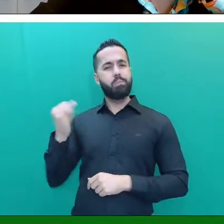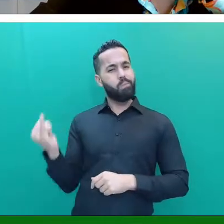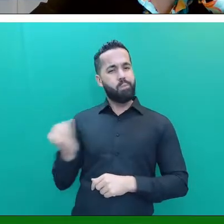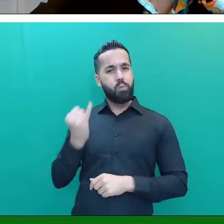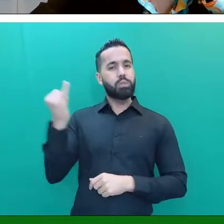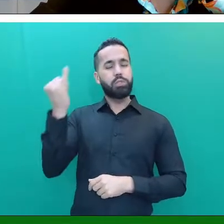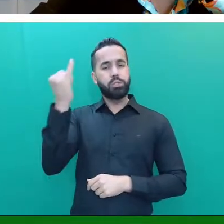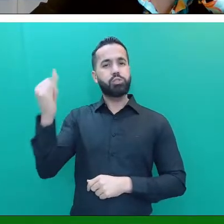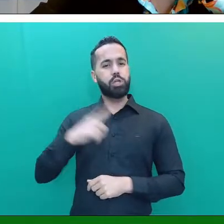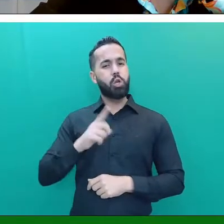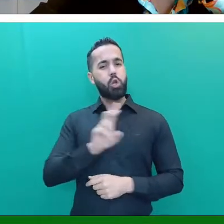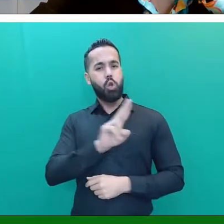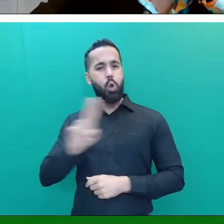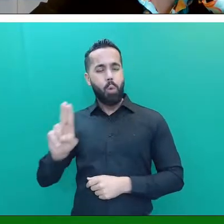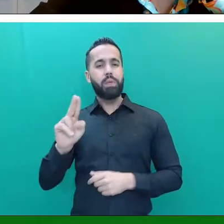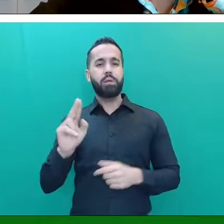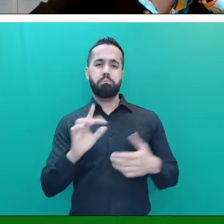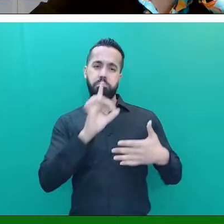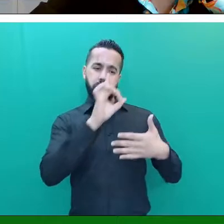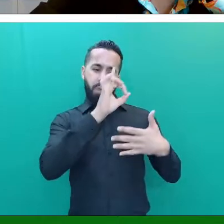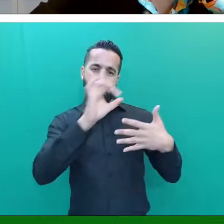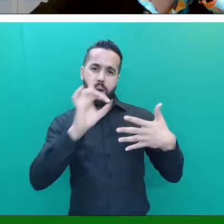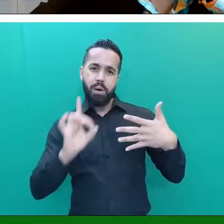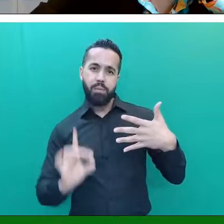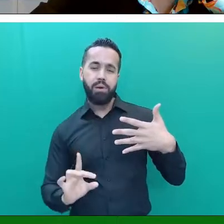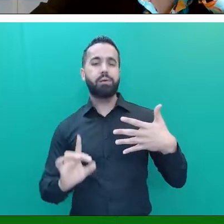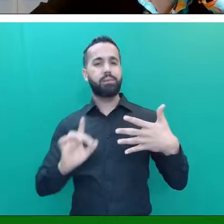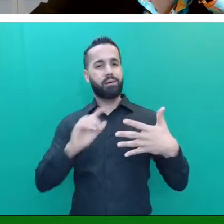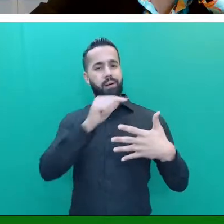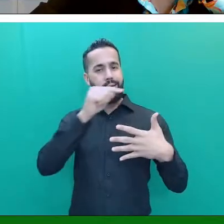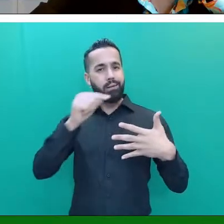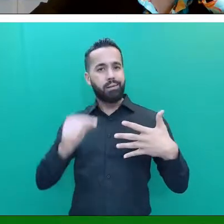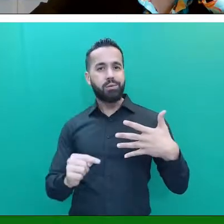bois. Se refere